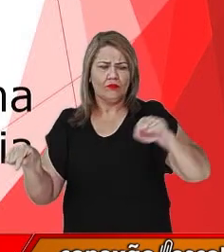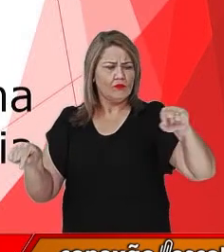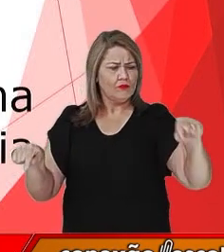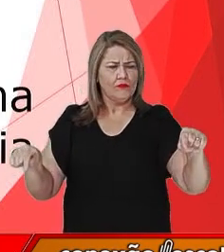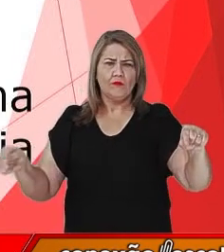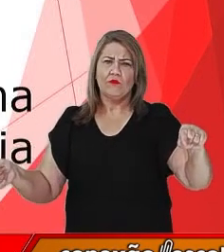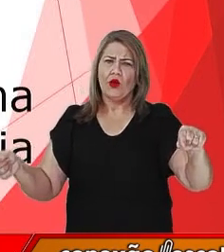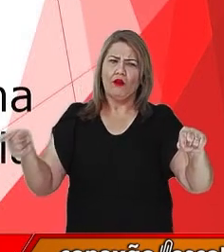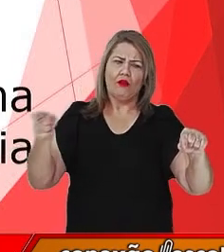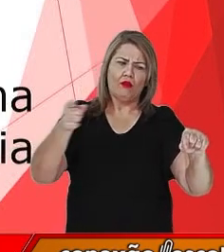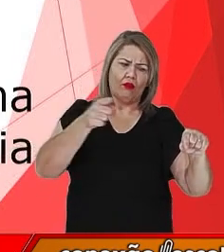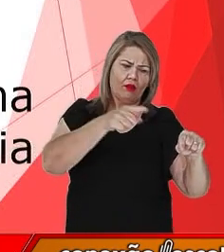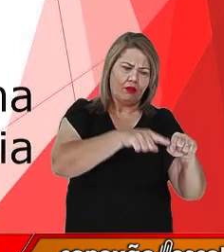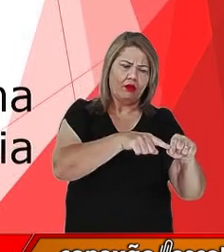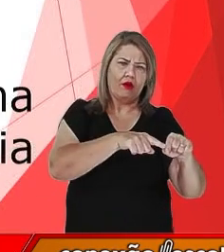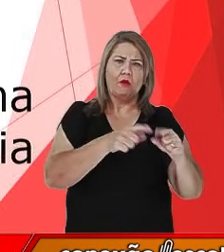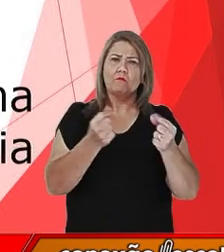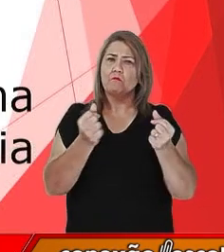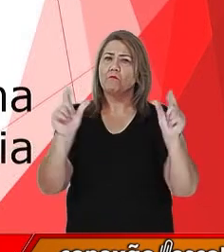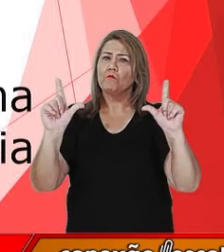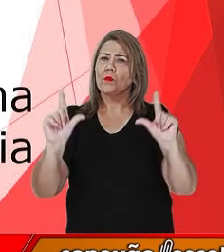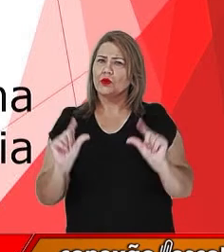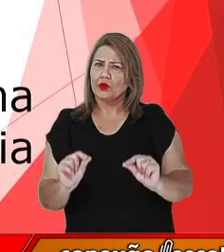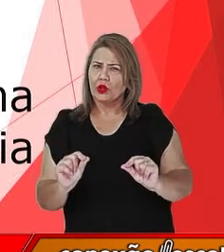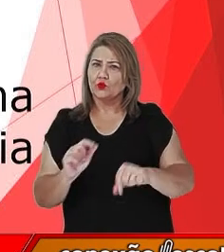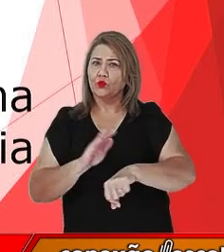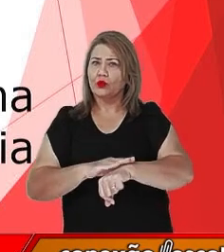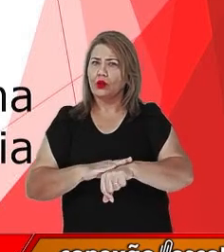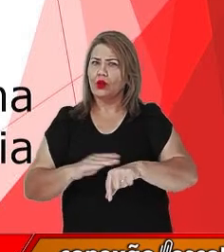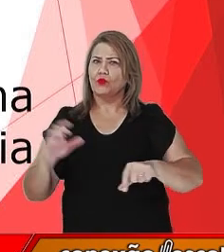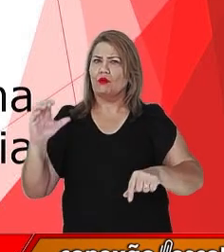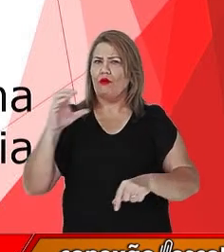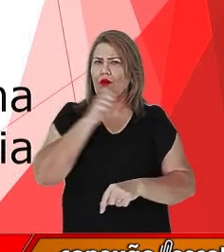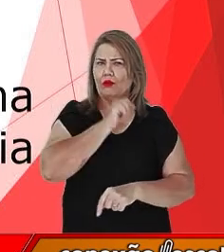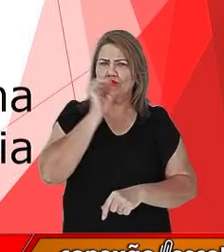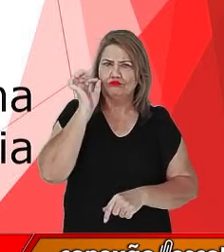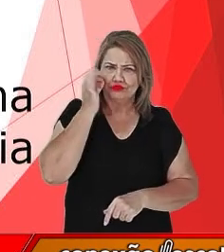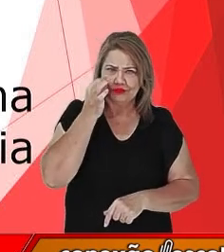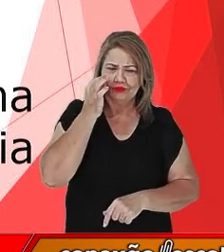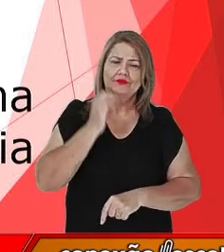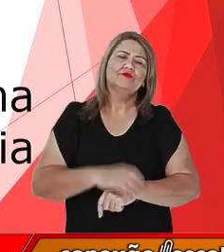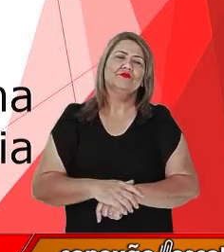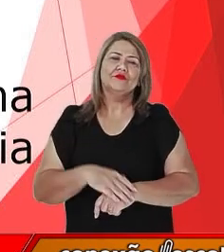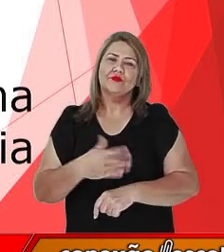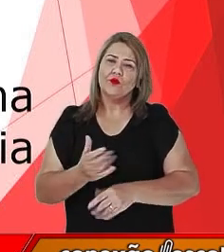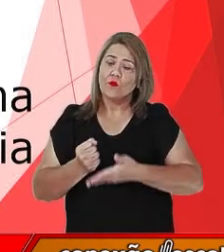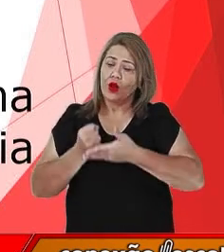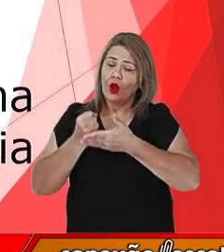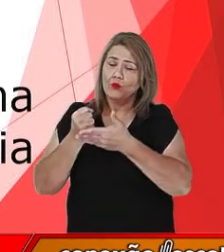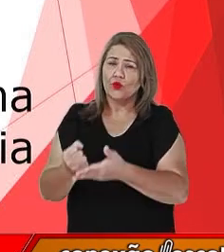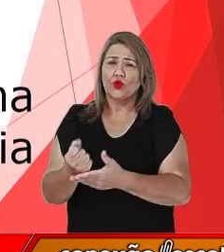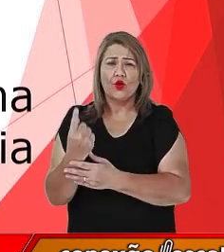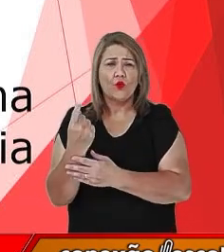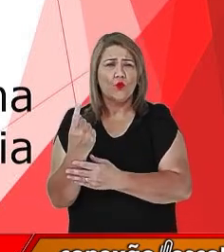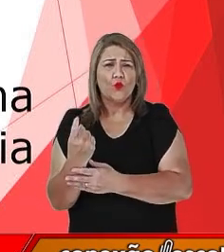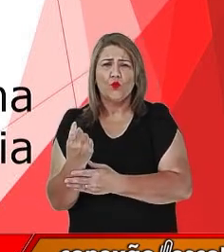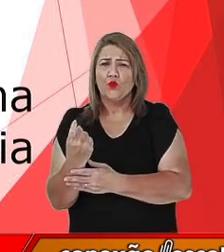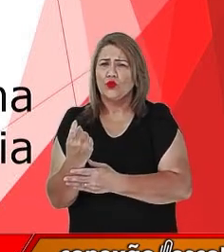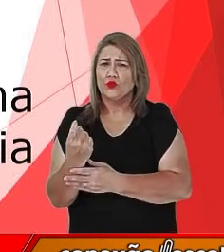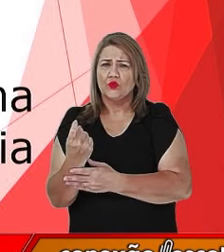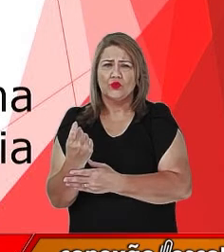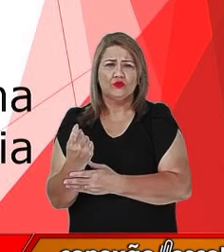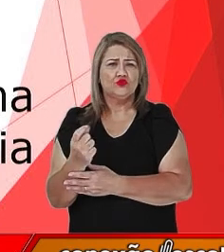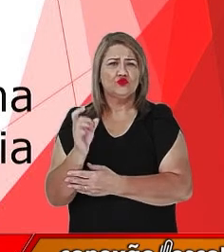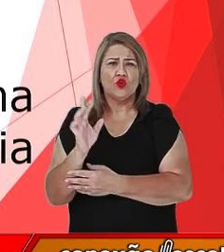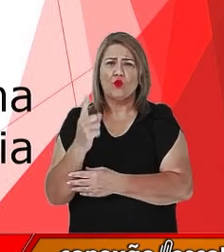sejam ligados com menor custo e menor tempo. Por isso, apoiar em uma única rede ou em